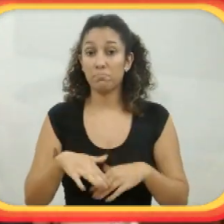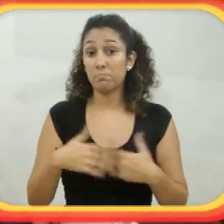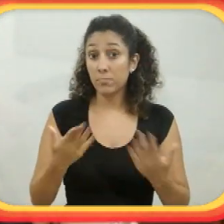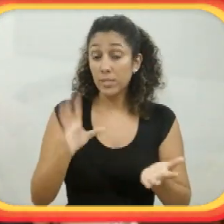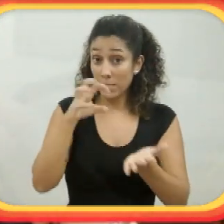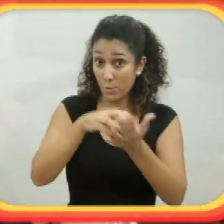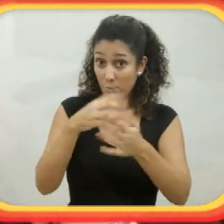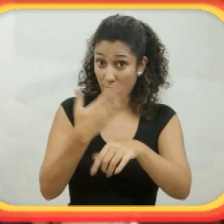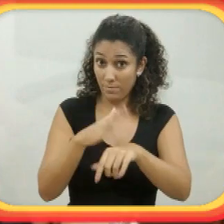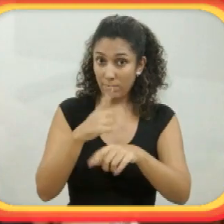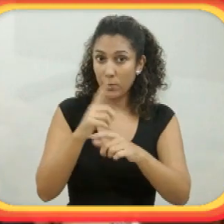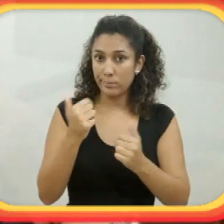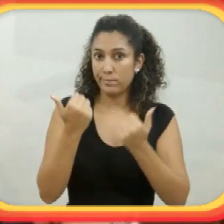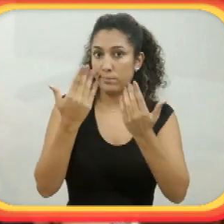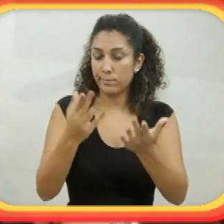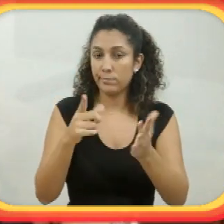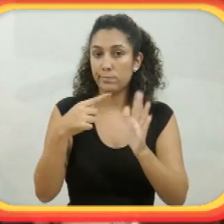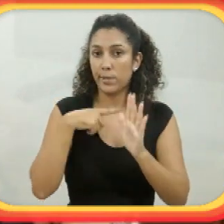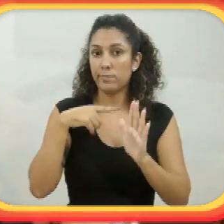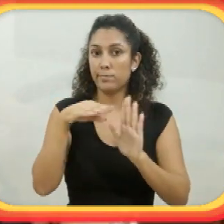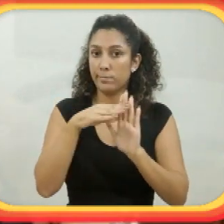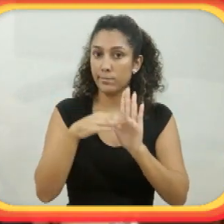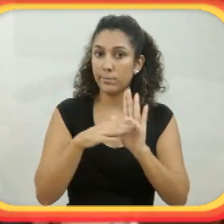preparação tenha sido